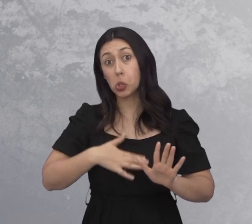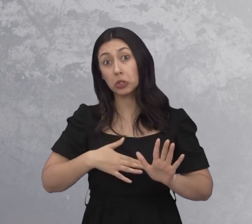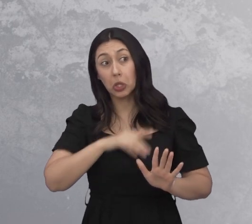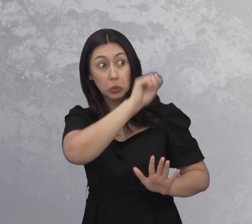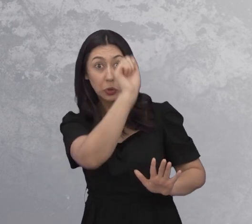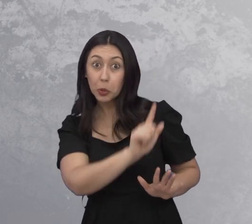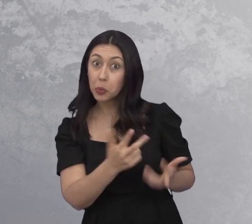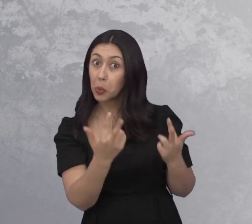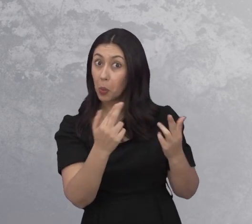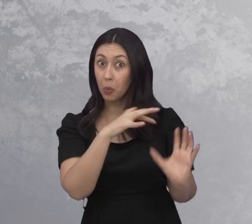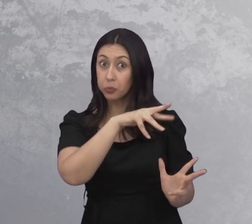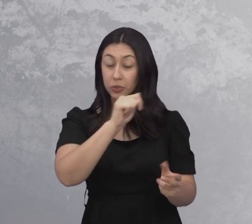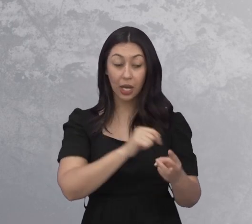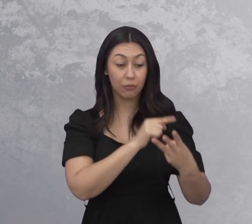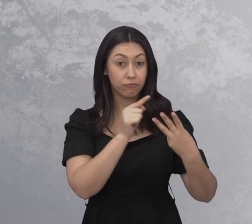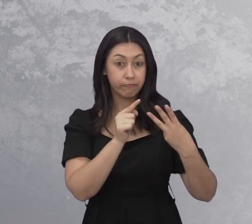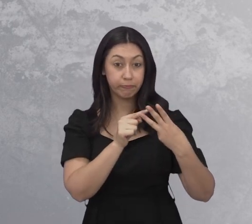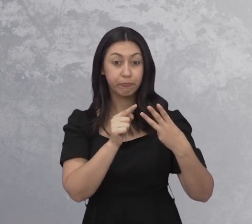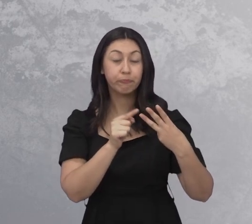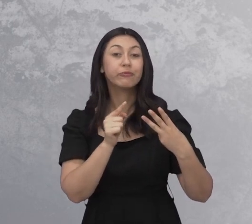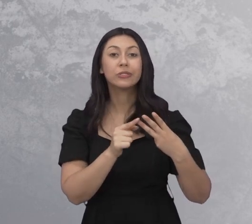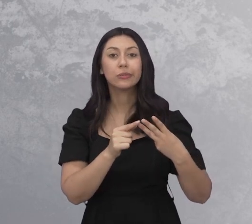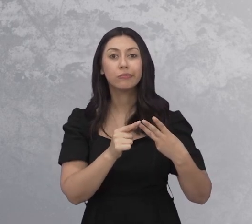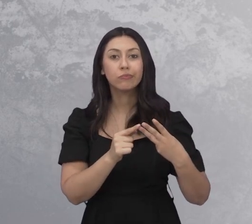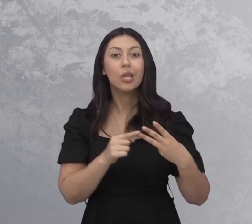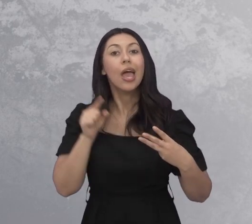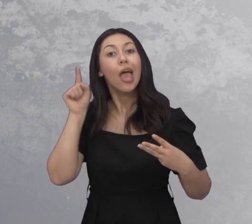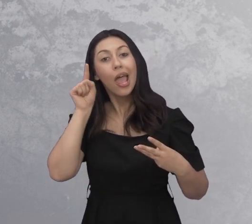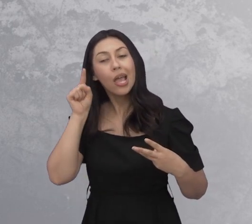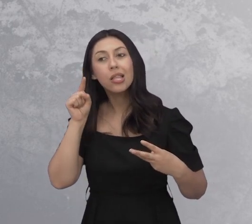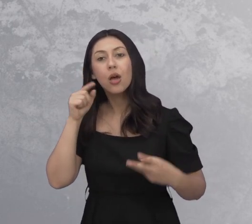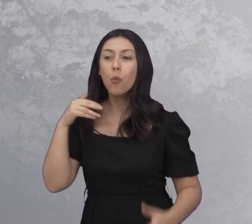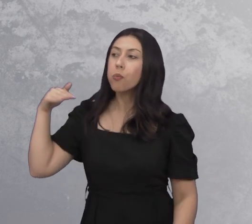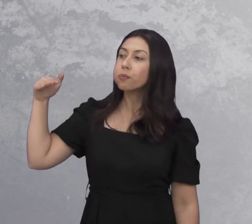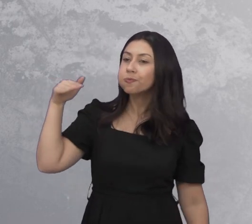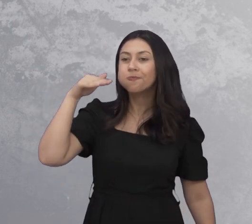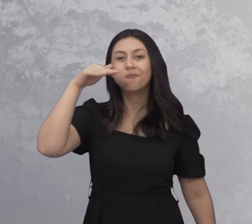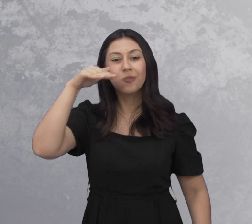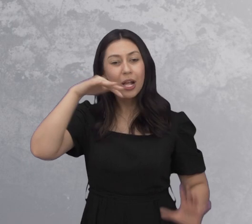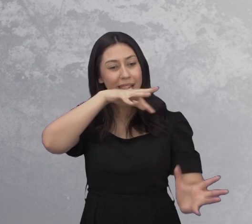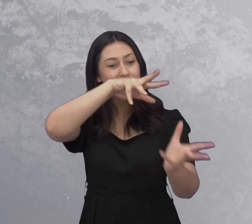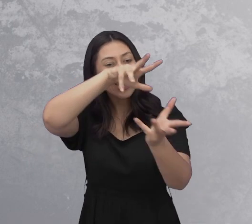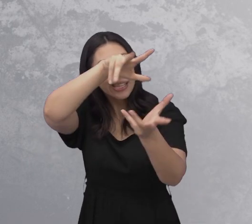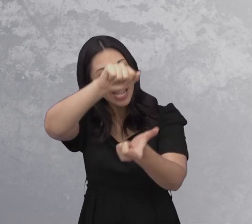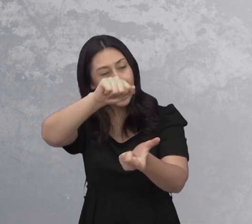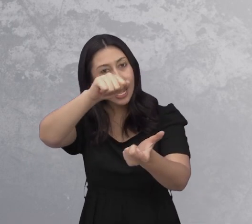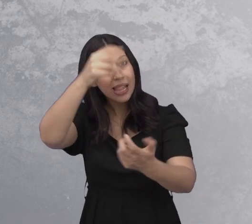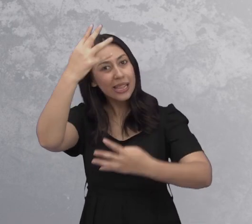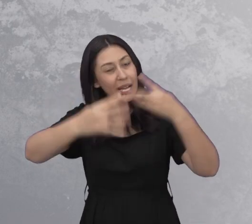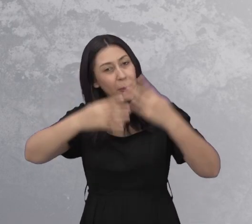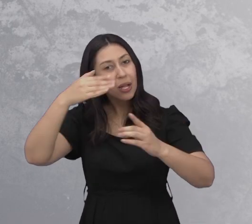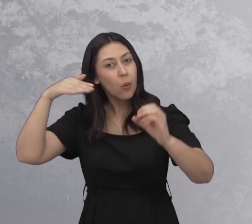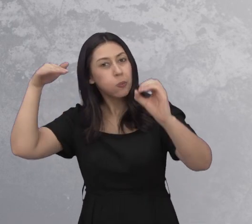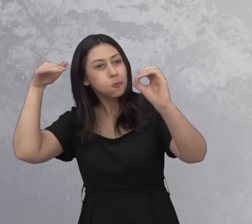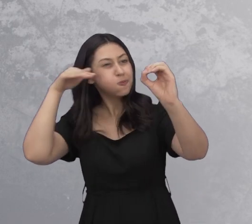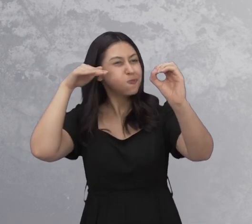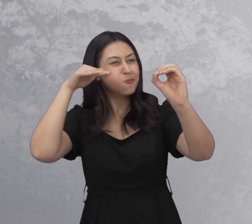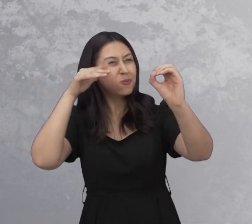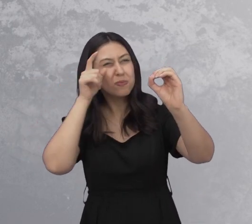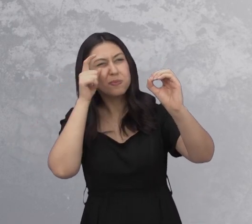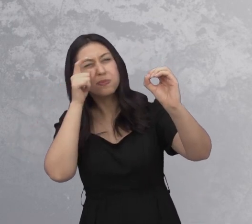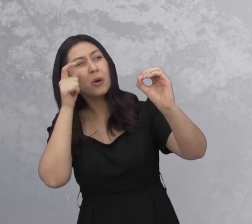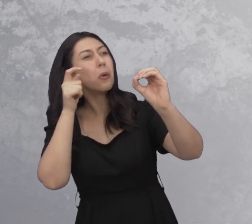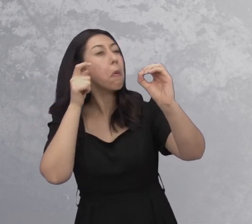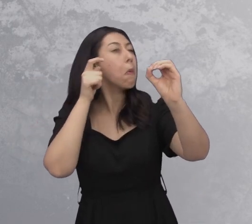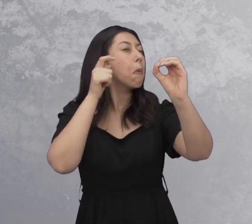a Terra. Ou C, a Terra estava no meio do caminho, atrapalhando a visão que ele gostaria de ter de Vênus, um planeta